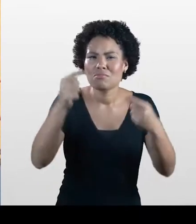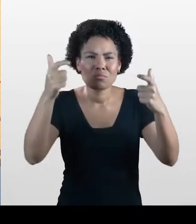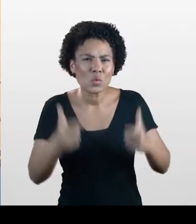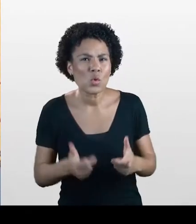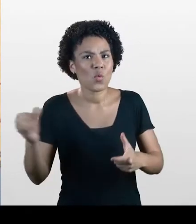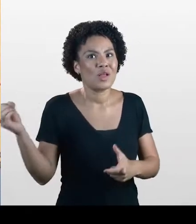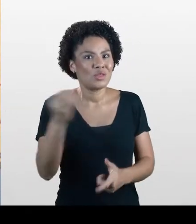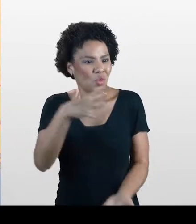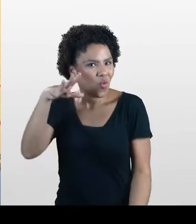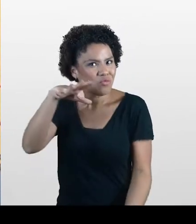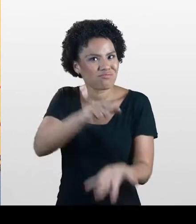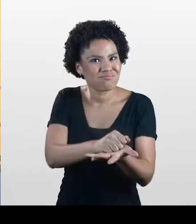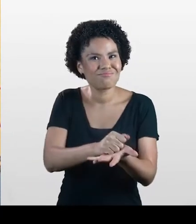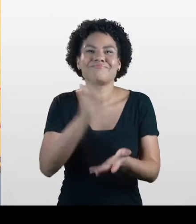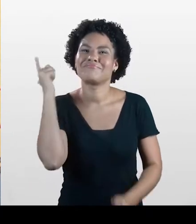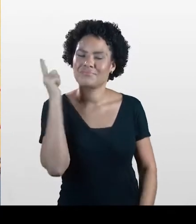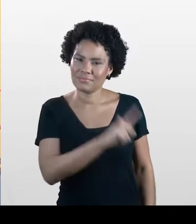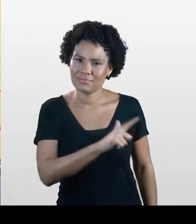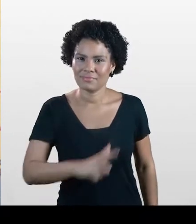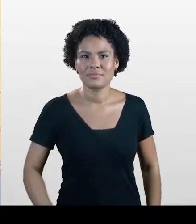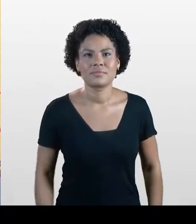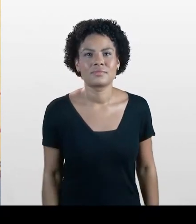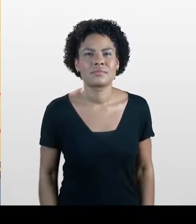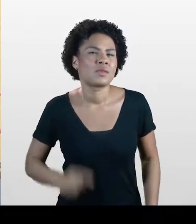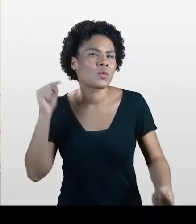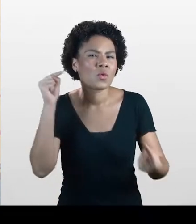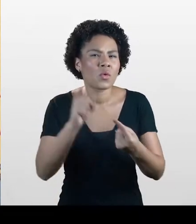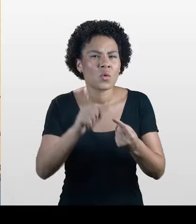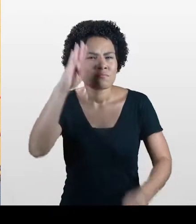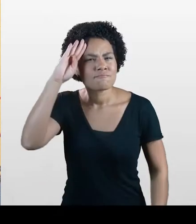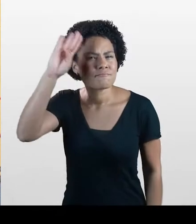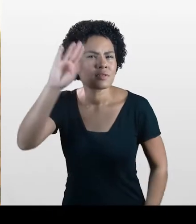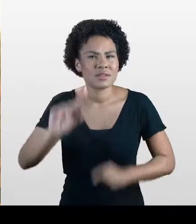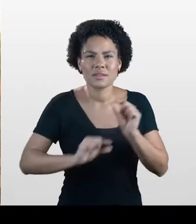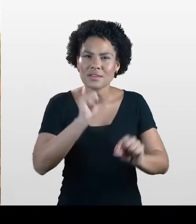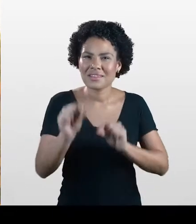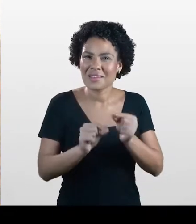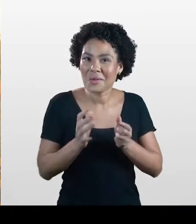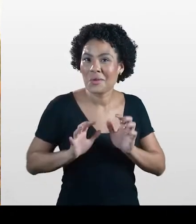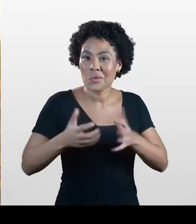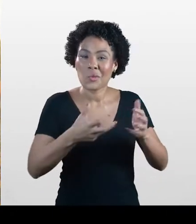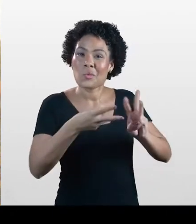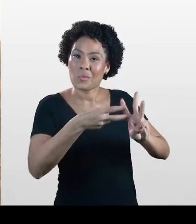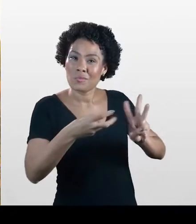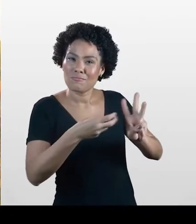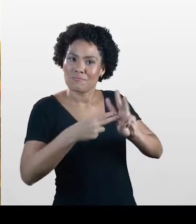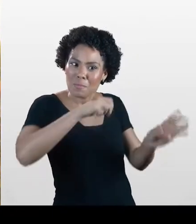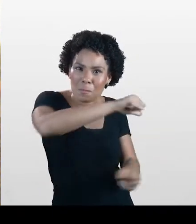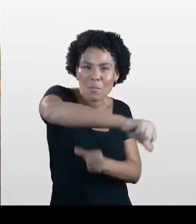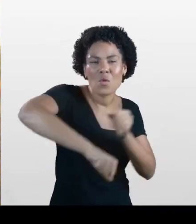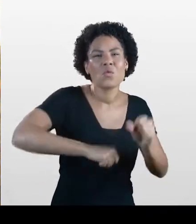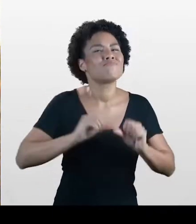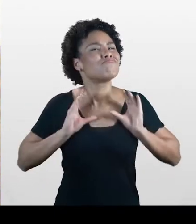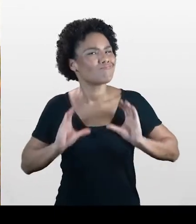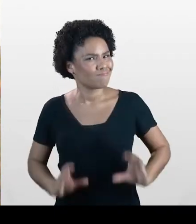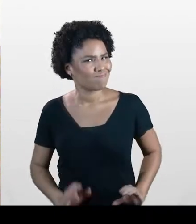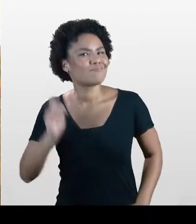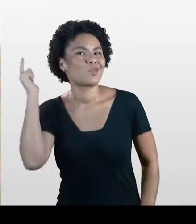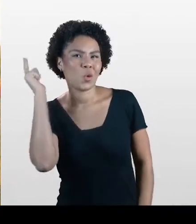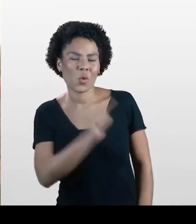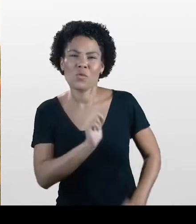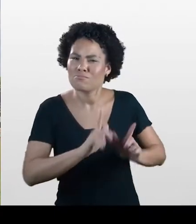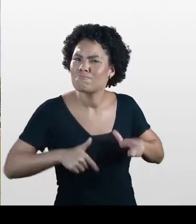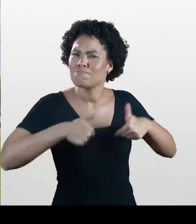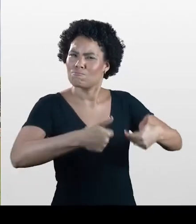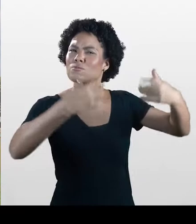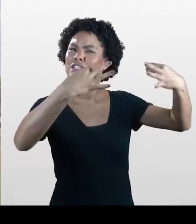de servir ao propósito de colonizar as novas terras, tinham como principal objetivo civilizar esses